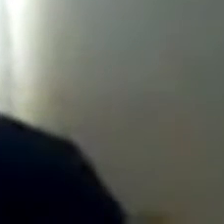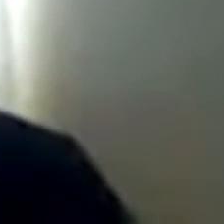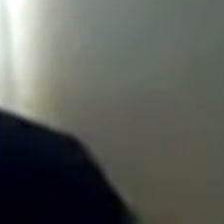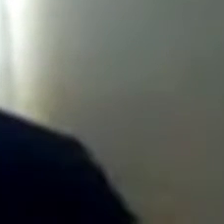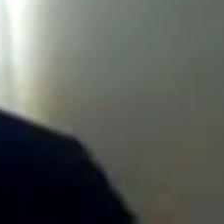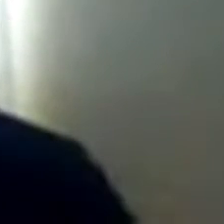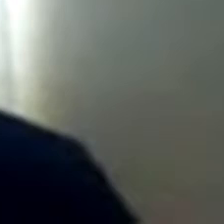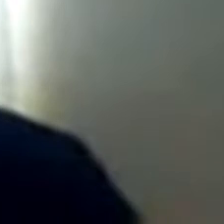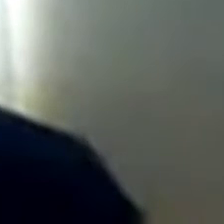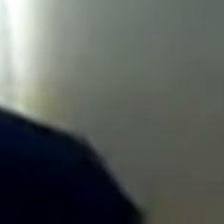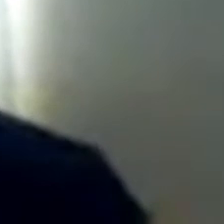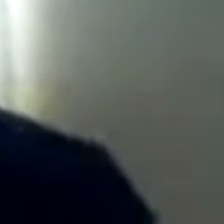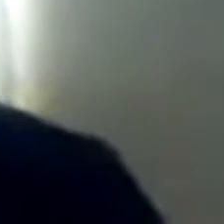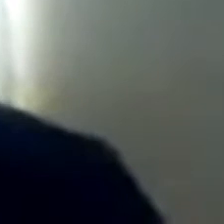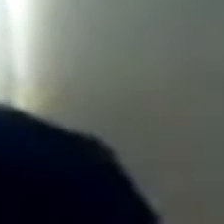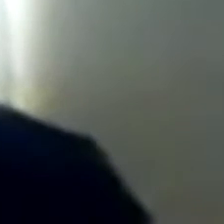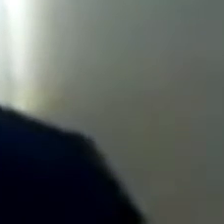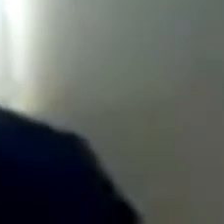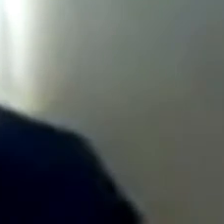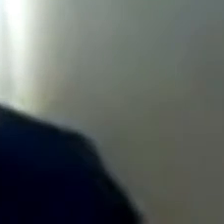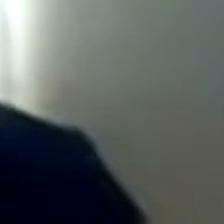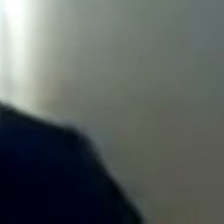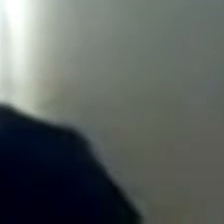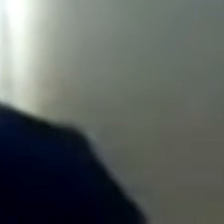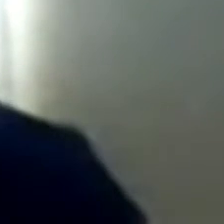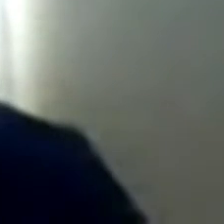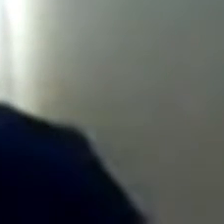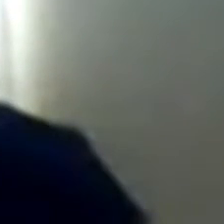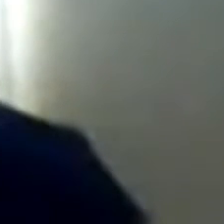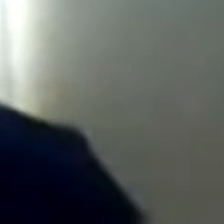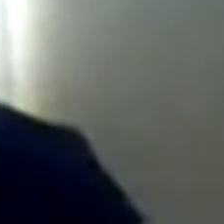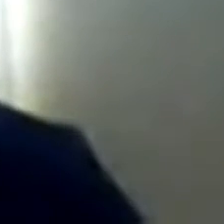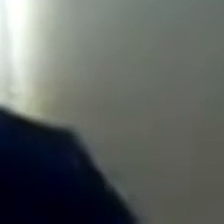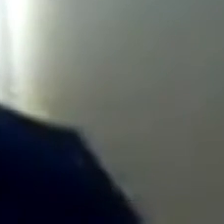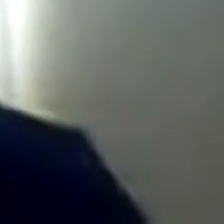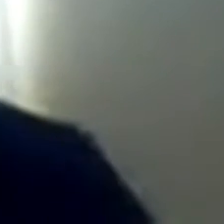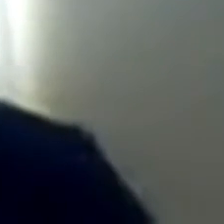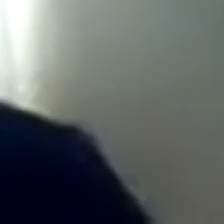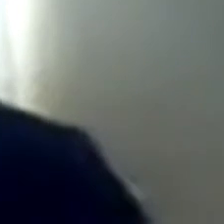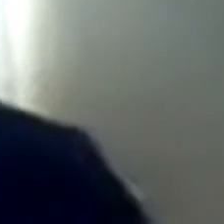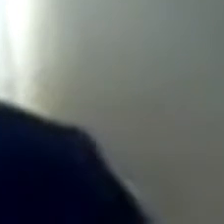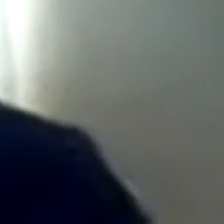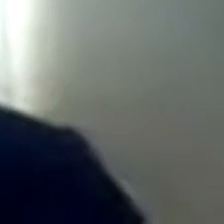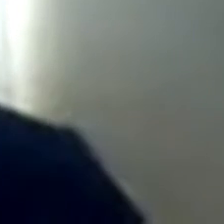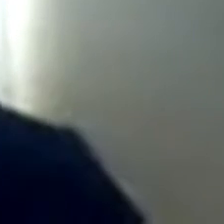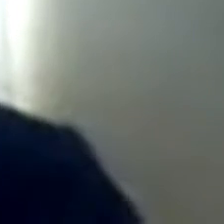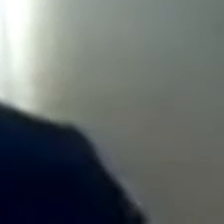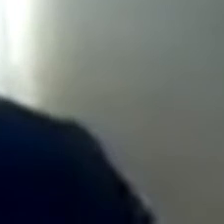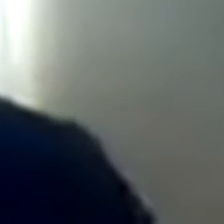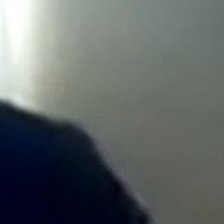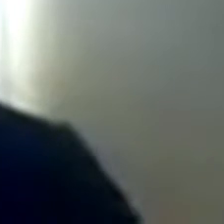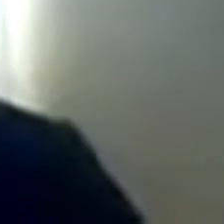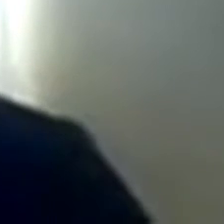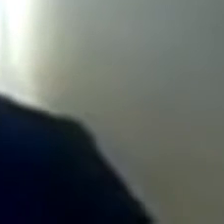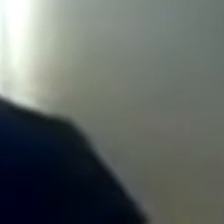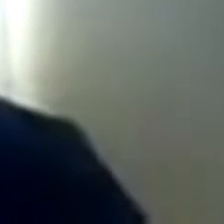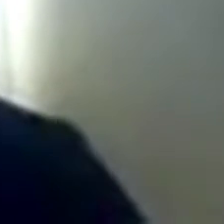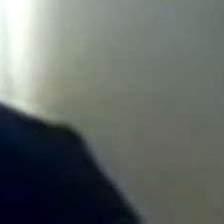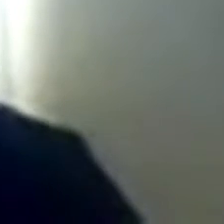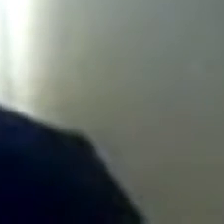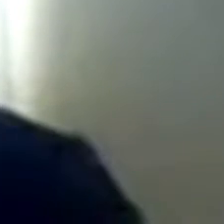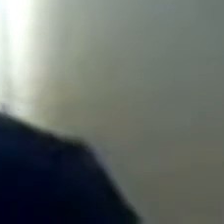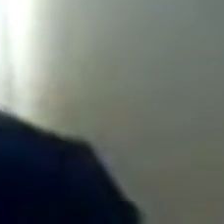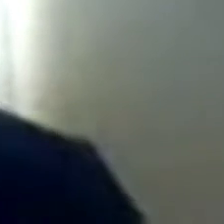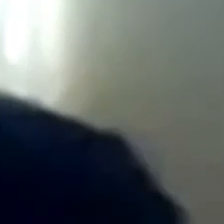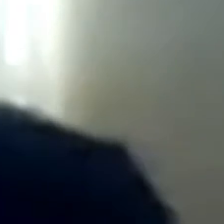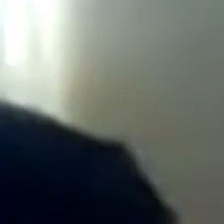quando a gente coloca assim, que quando vocês chamam só assistência, a assistência ela tem um conjunto de oferta, tem um recâmbio, uma série de políticas